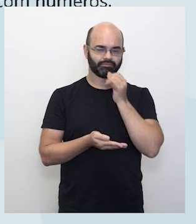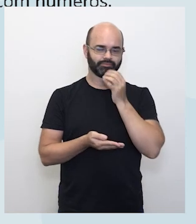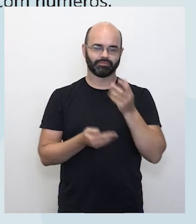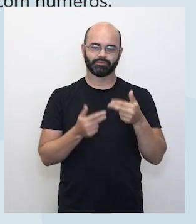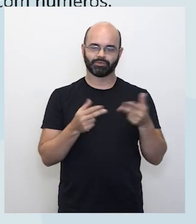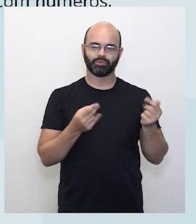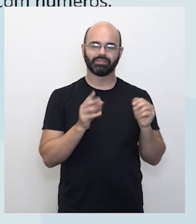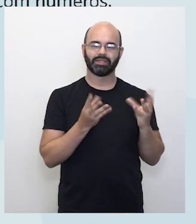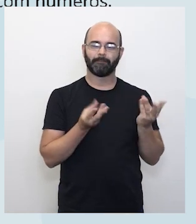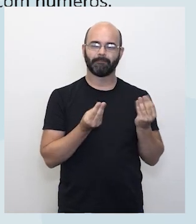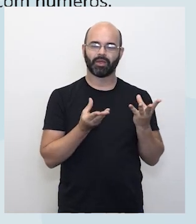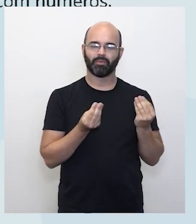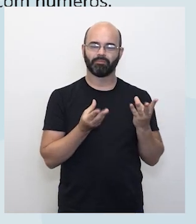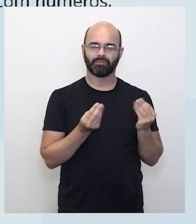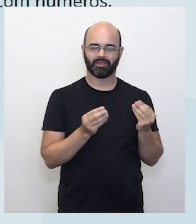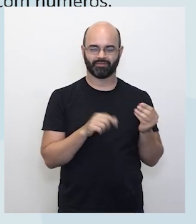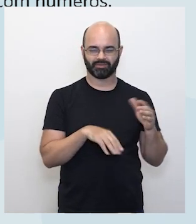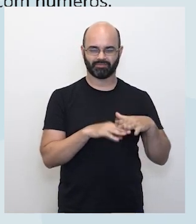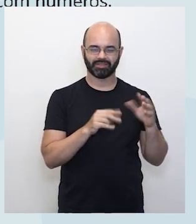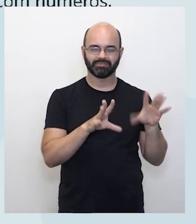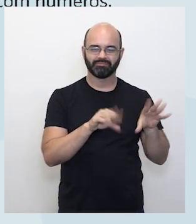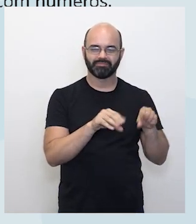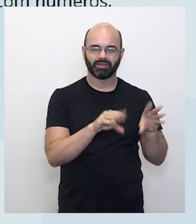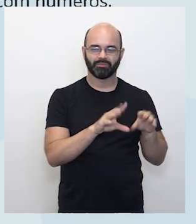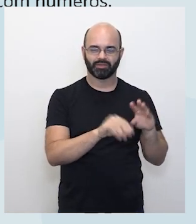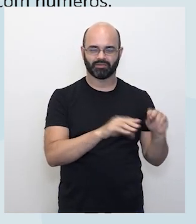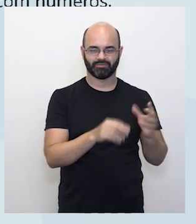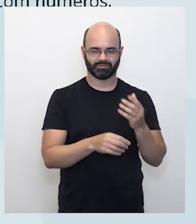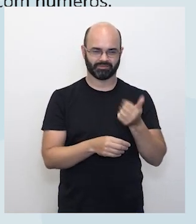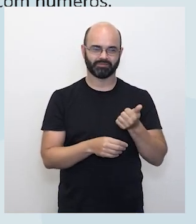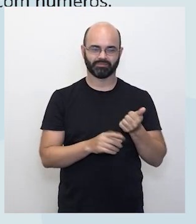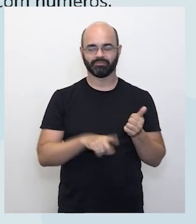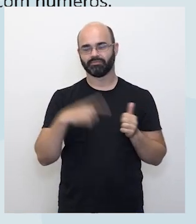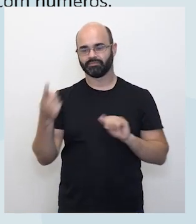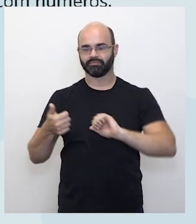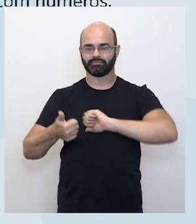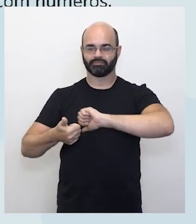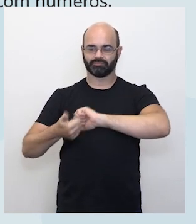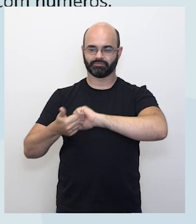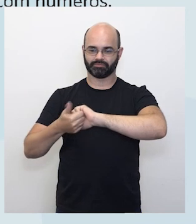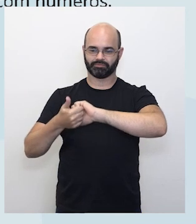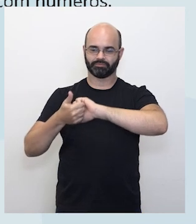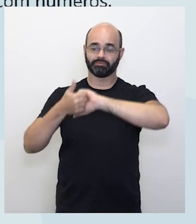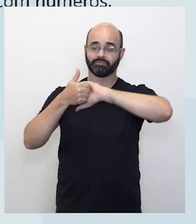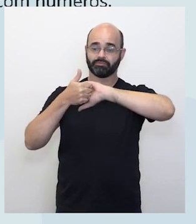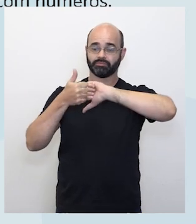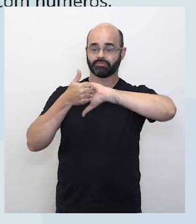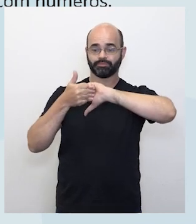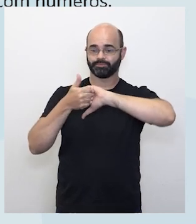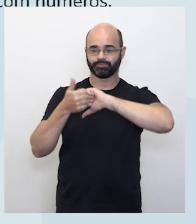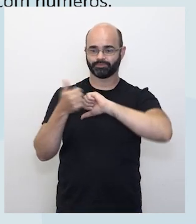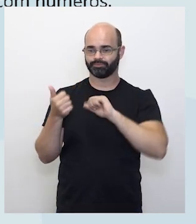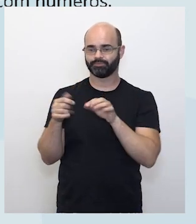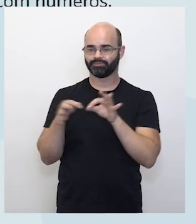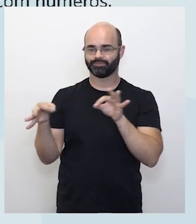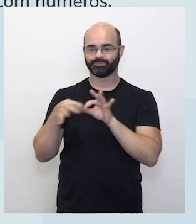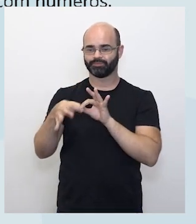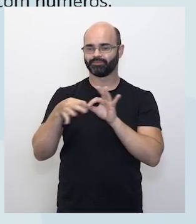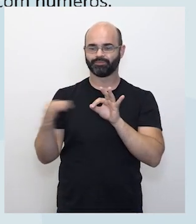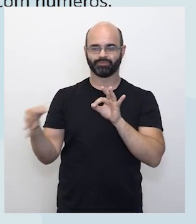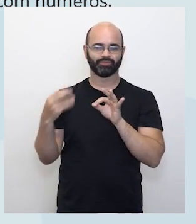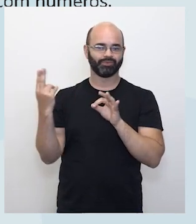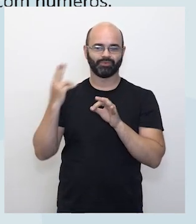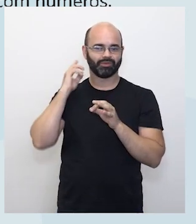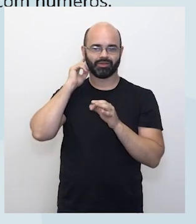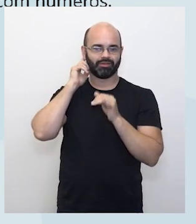mais palpáveis. Perfeito, Fabi. E quando a gente fala de uma pesquisa qualitativa, ela vai ver aquilo que você não dá para medir. Não dá para você pegar,